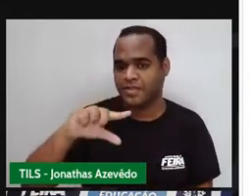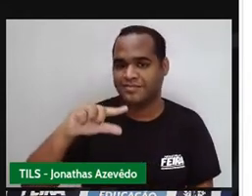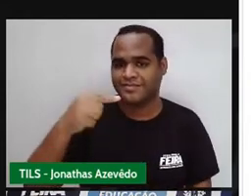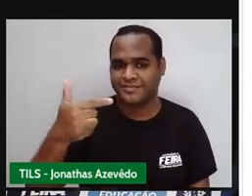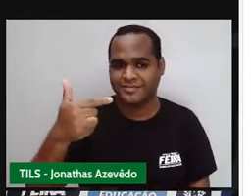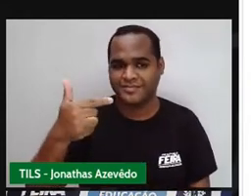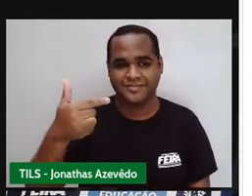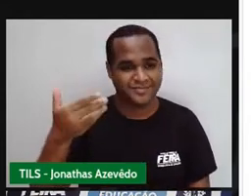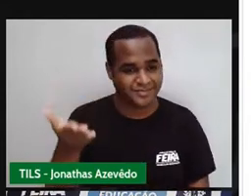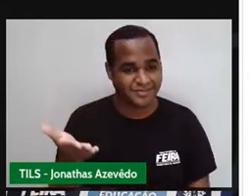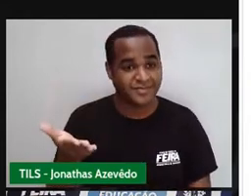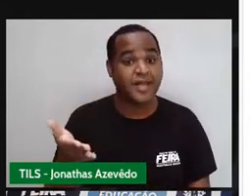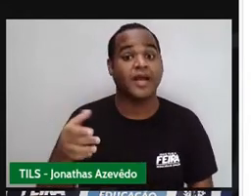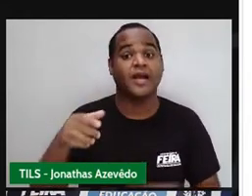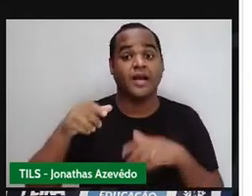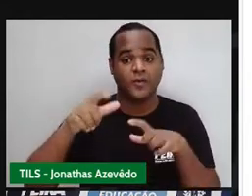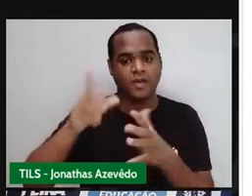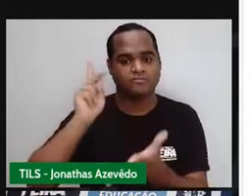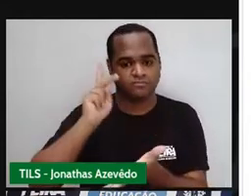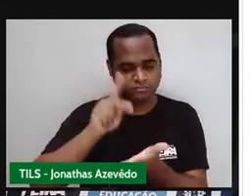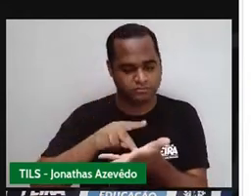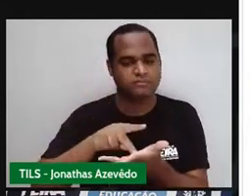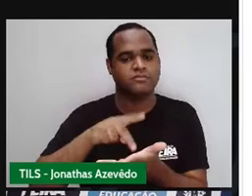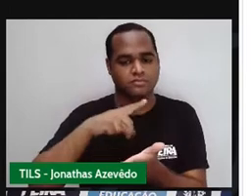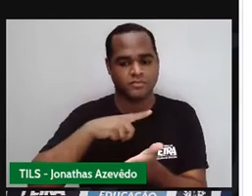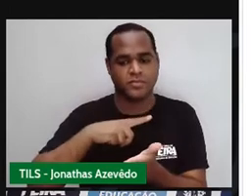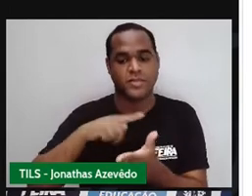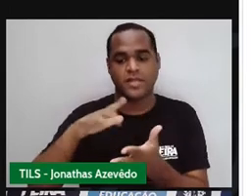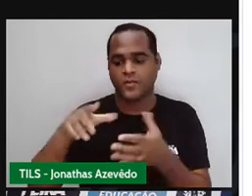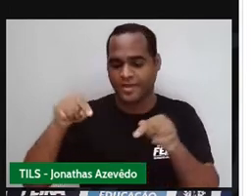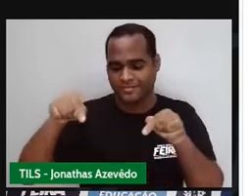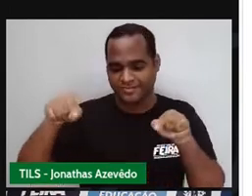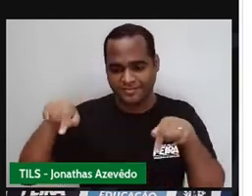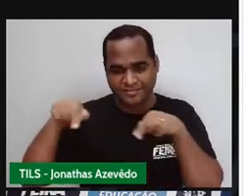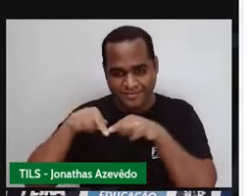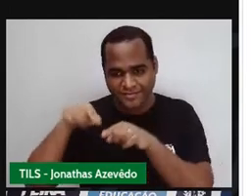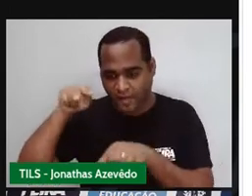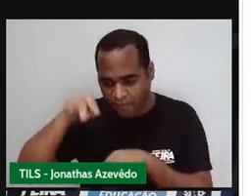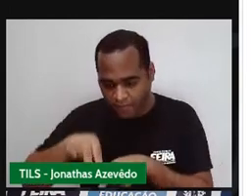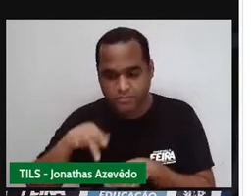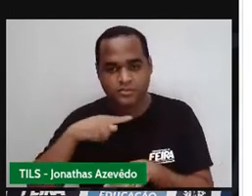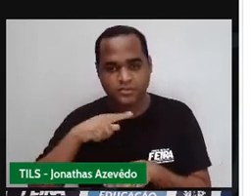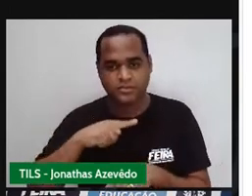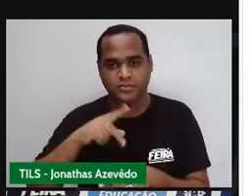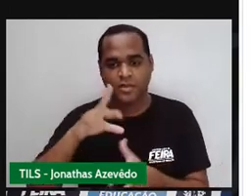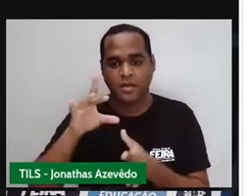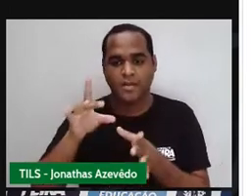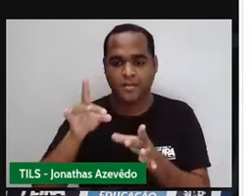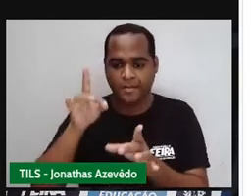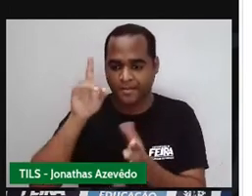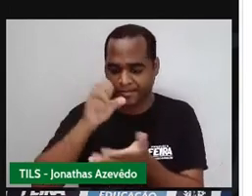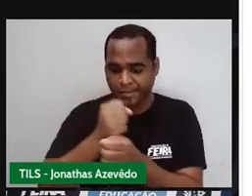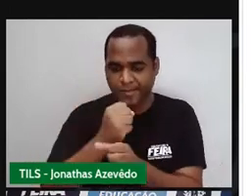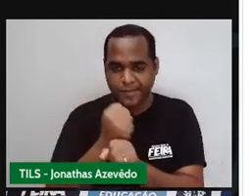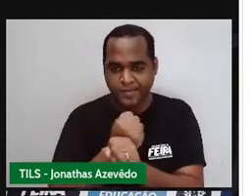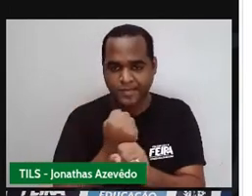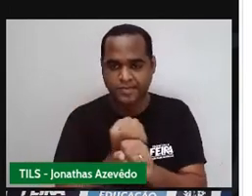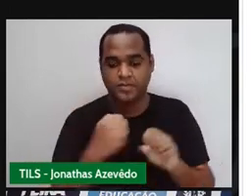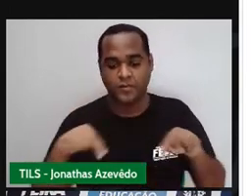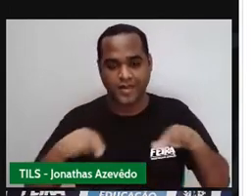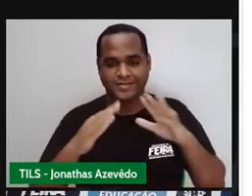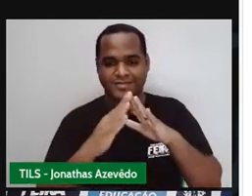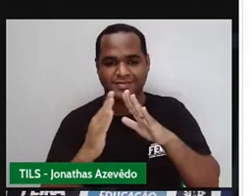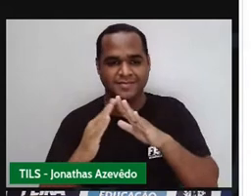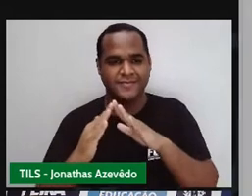quadrados certo é a área real da planta desse móvel é a área real construída dessa casa